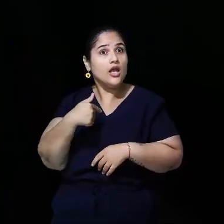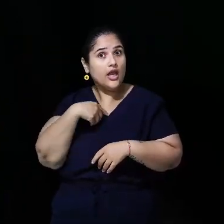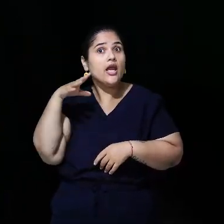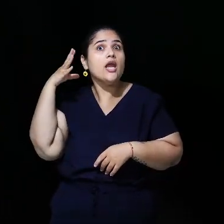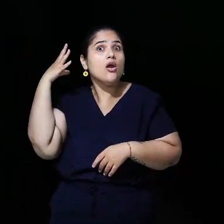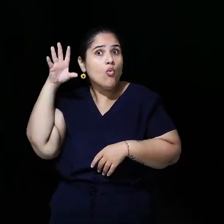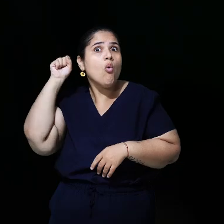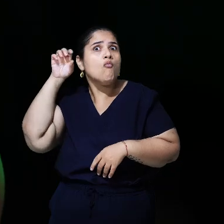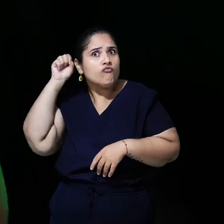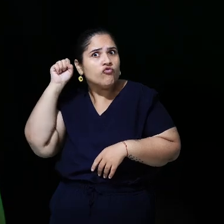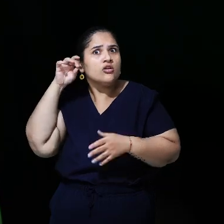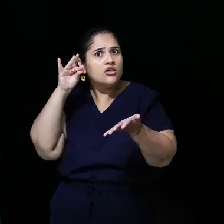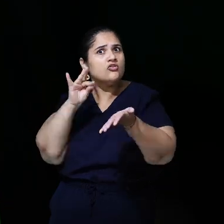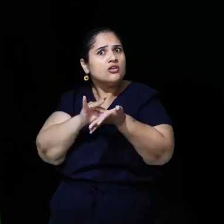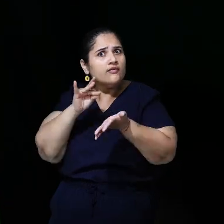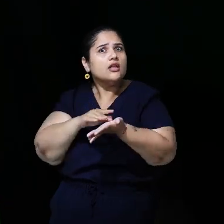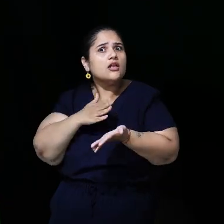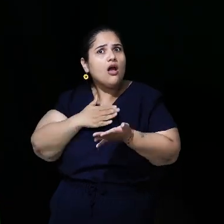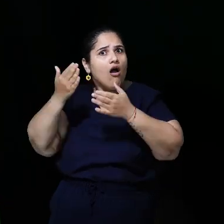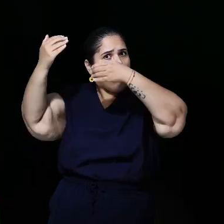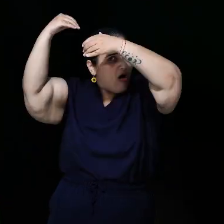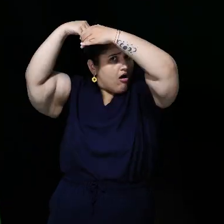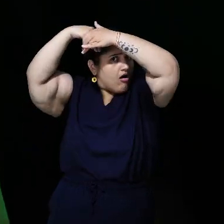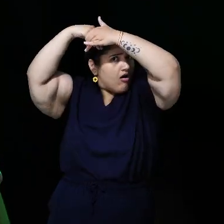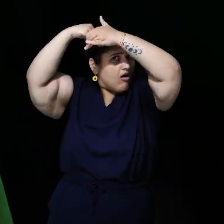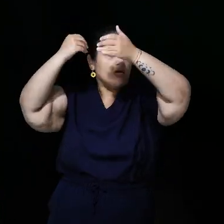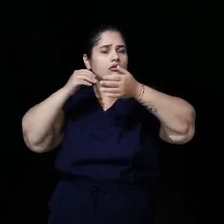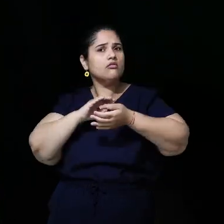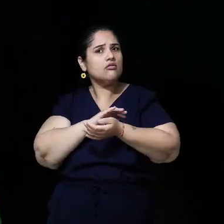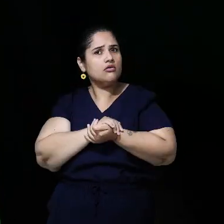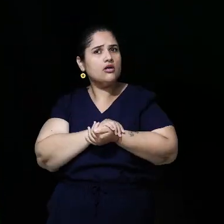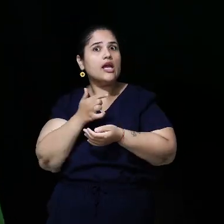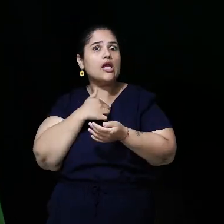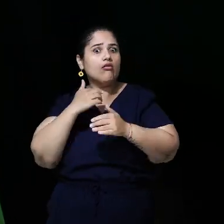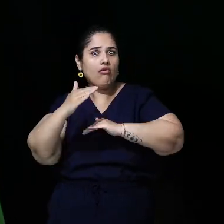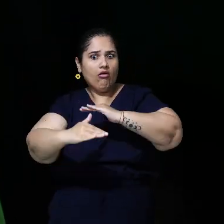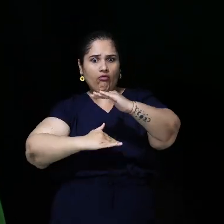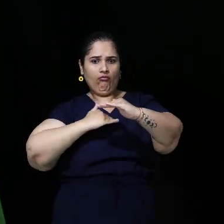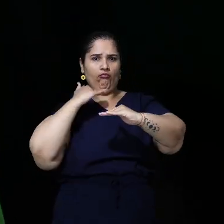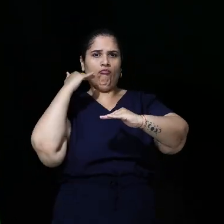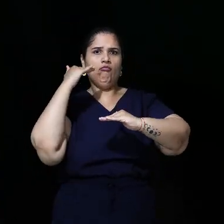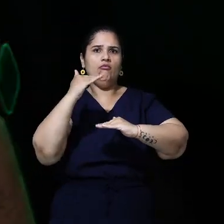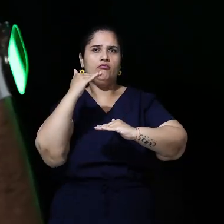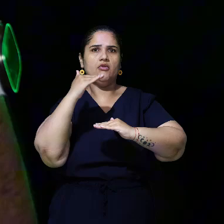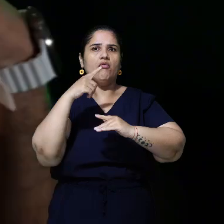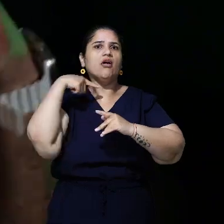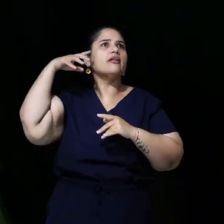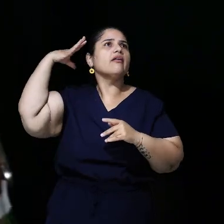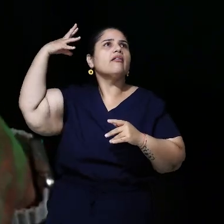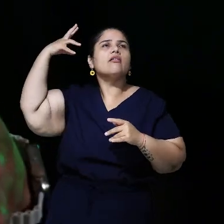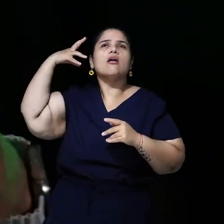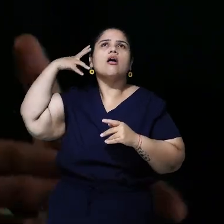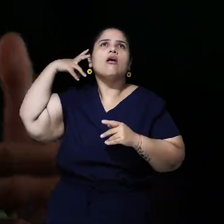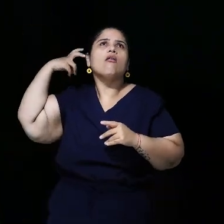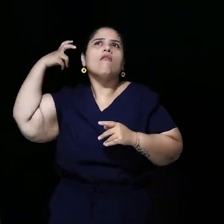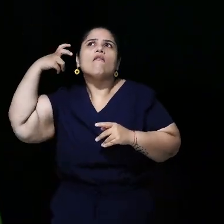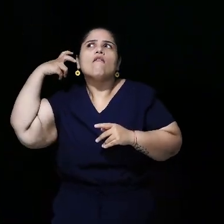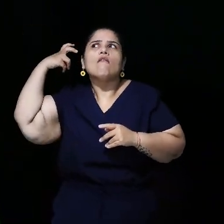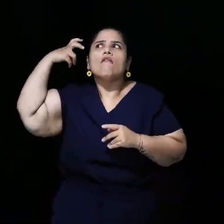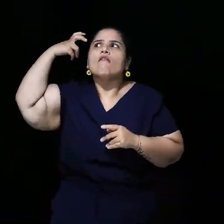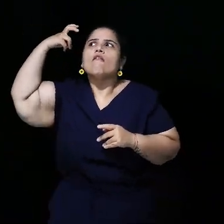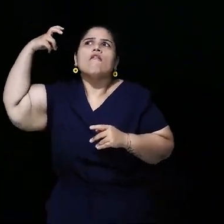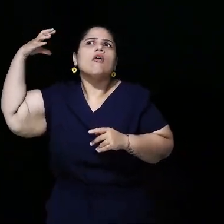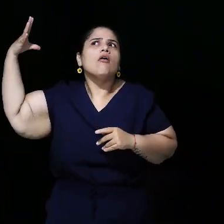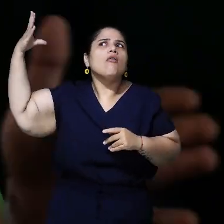isso na minha cabeça, entendeu? Então eu estava num nível tão alto que essas vozes tomavam conta das minhas